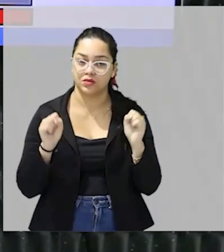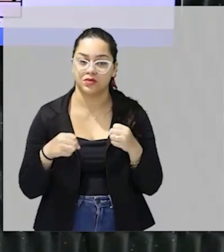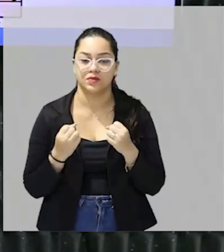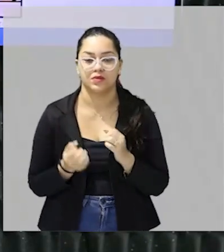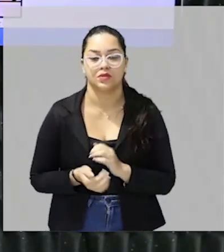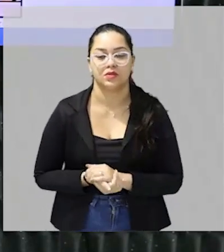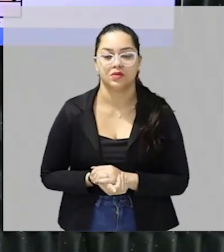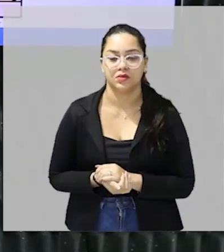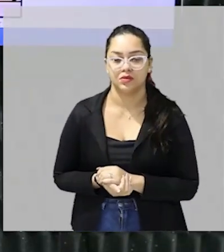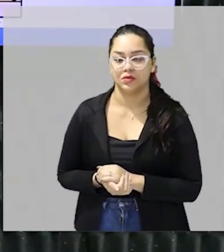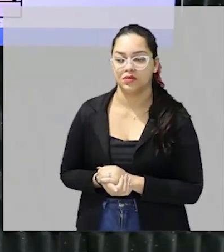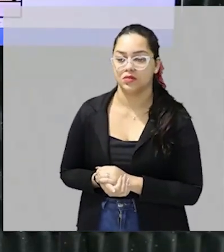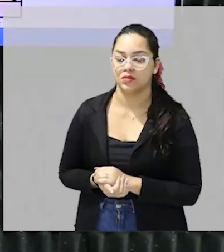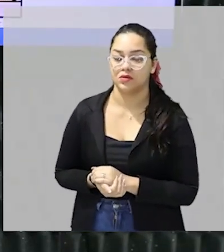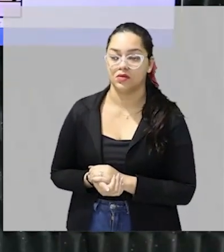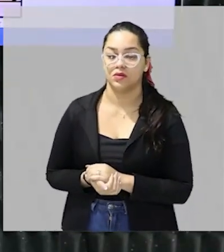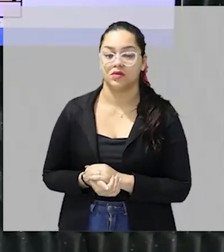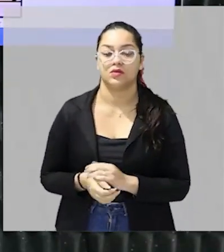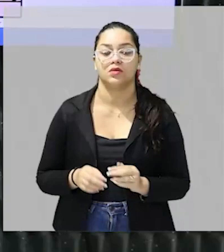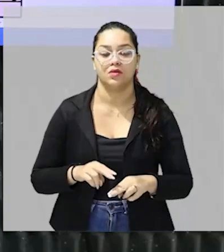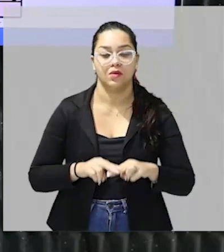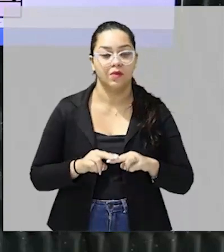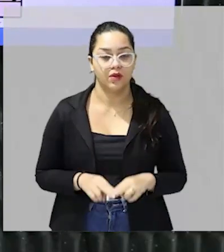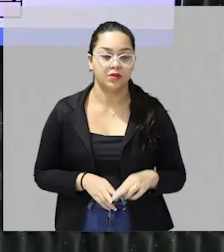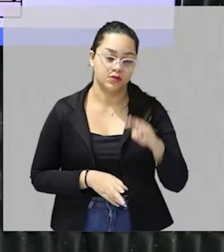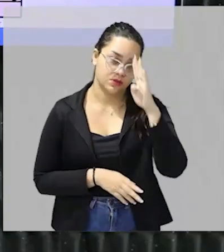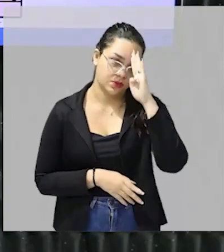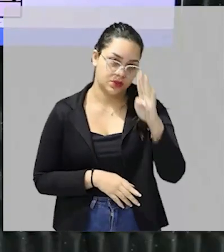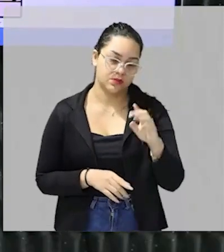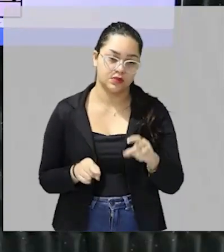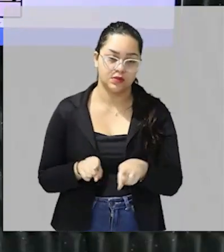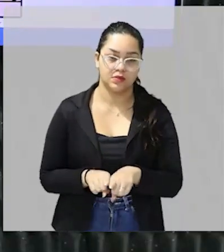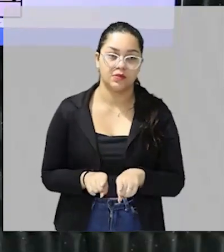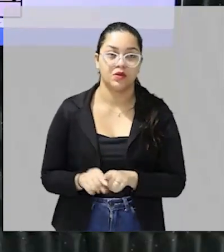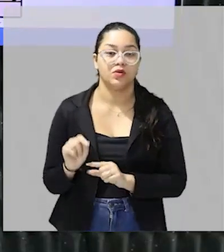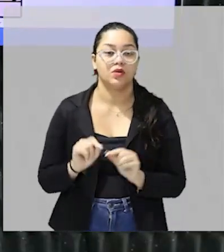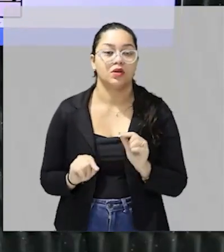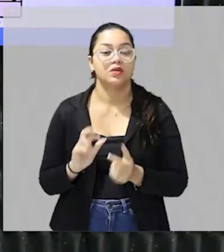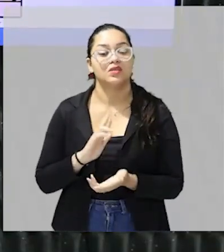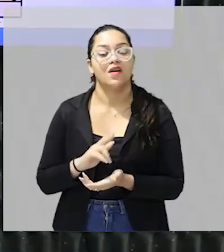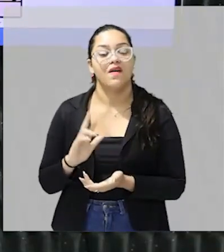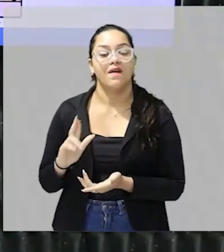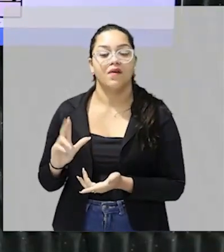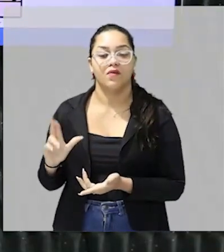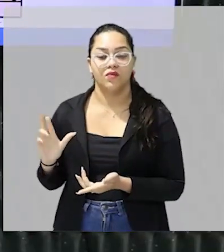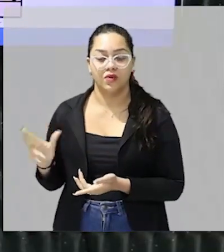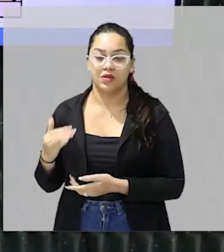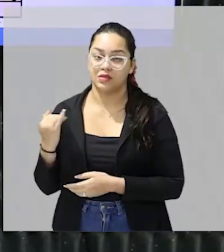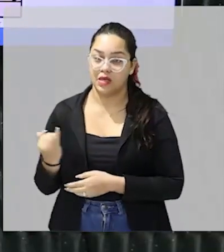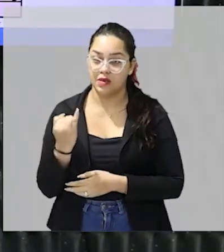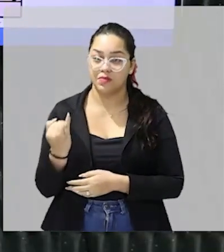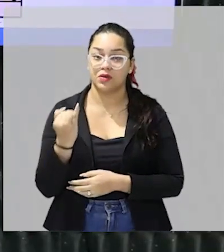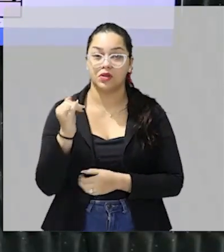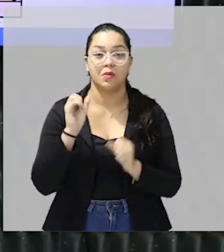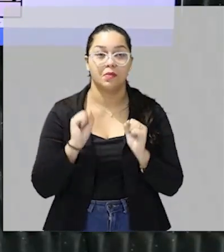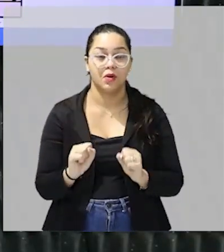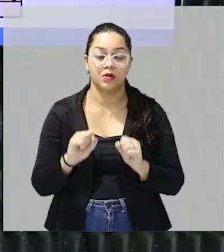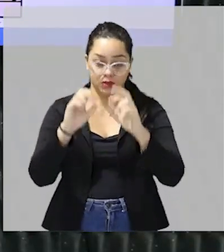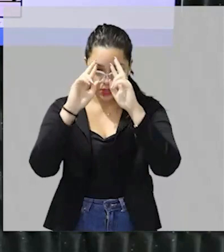organização dos exercícios físicos. Então, os princípios do treinamento esportivo são vários. É importante que eles